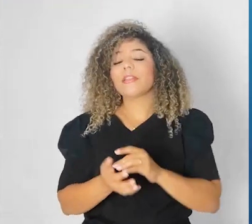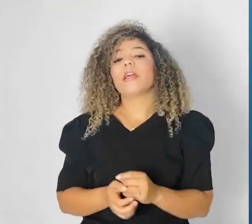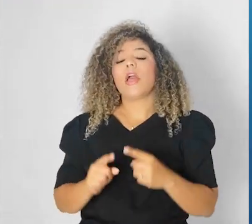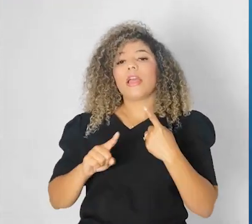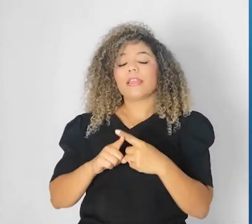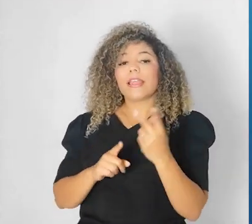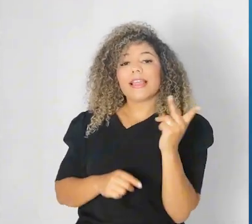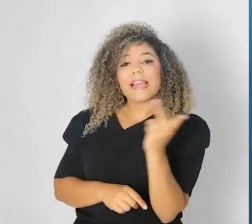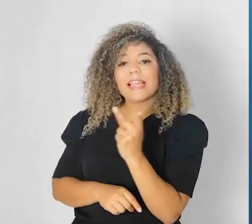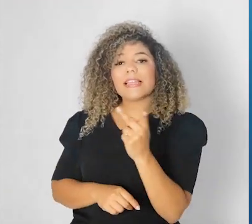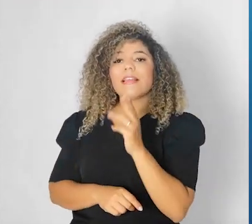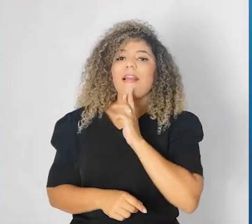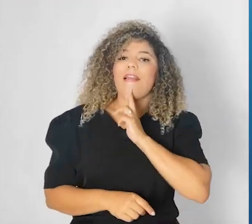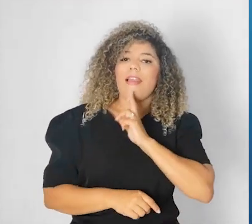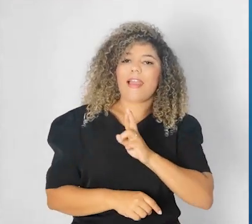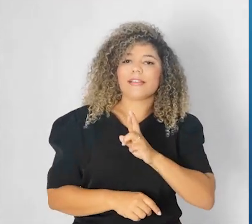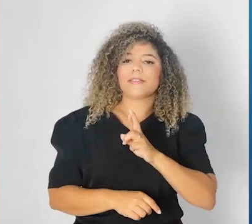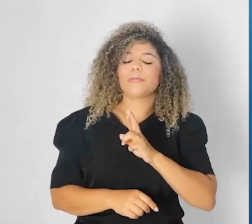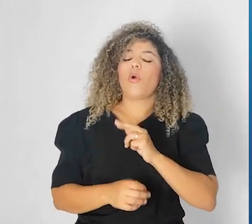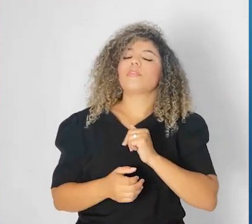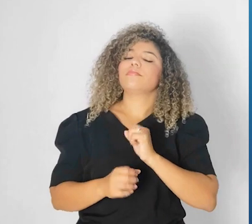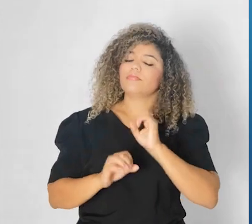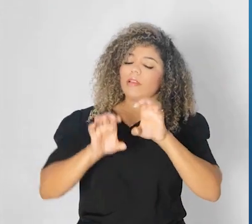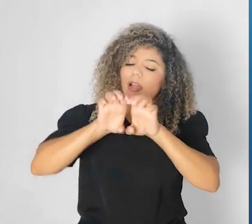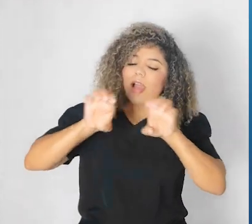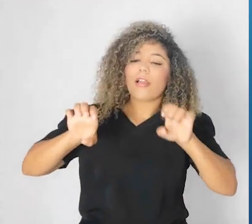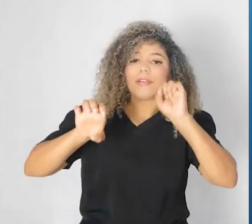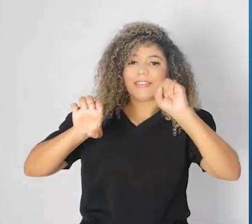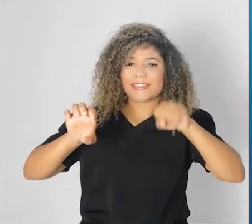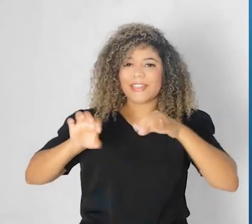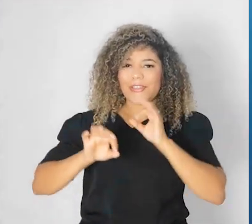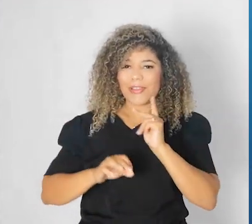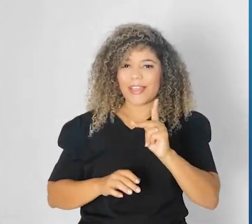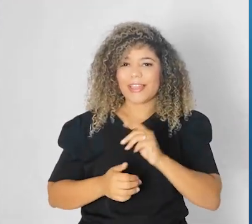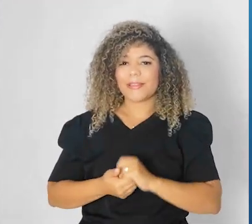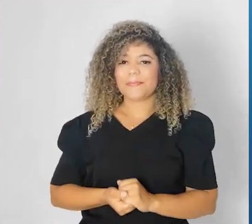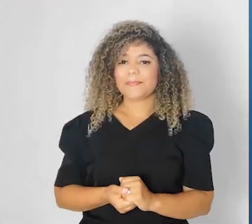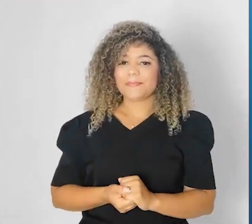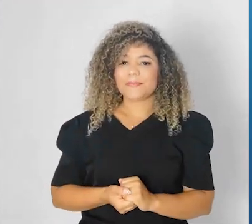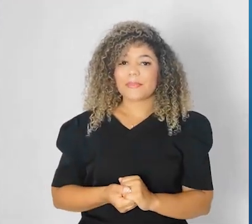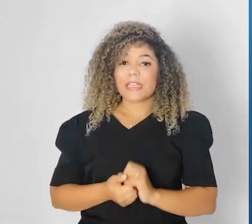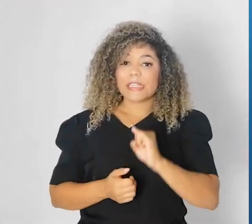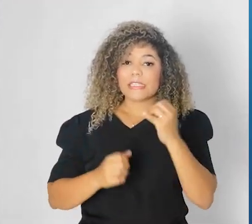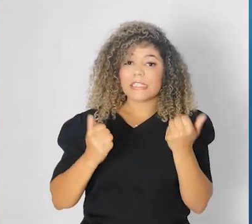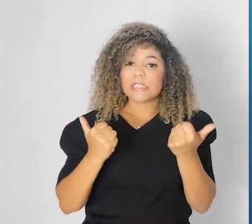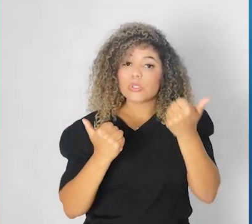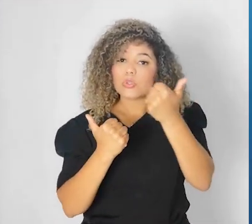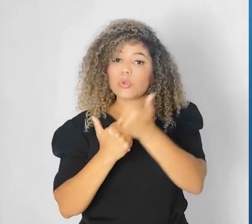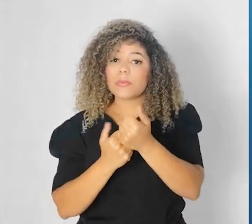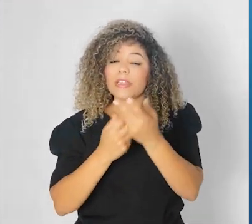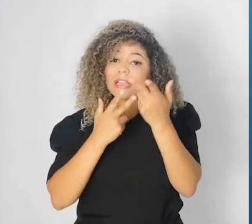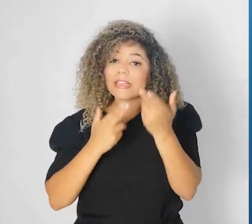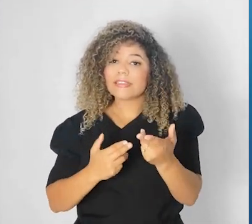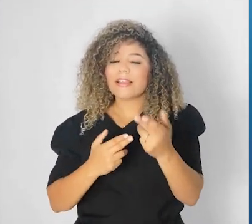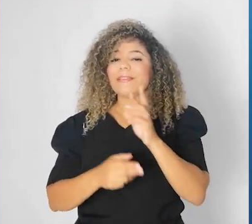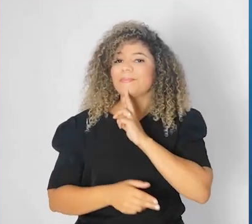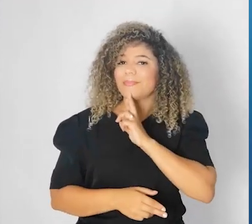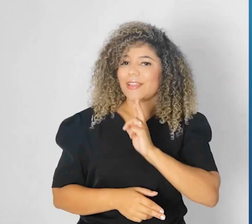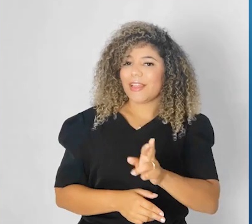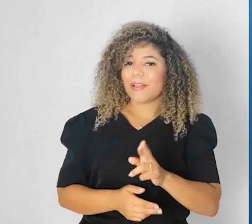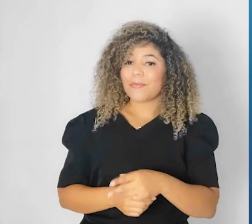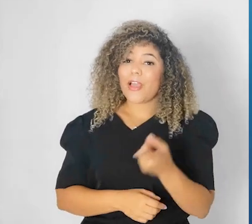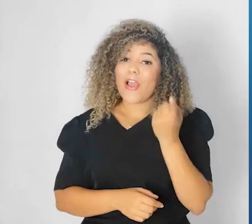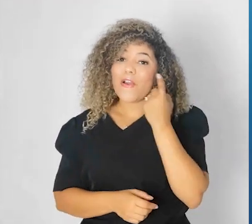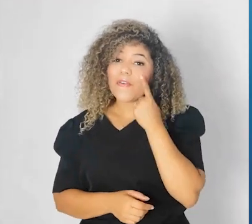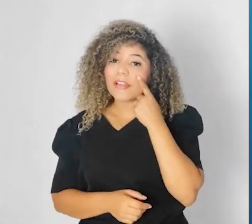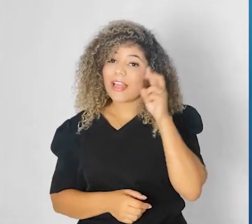é solução dessa equação, beleza? Então, se substituir os pares, deu correto, é a solução. E olha só, lembra que eu